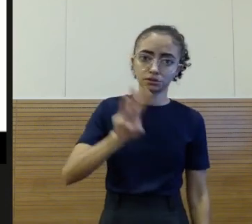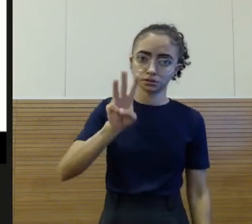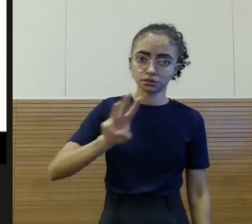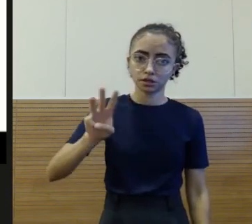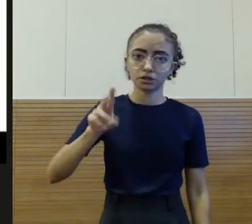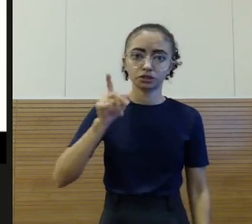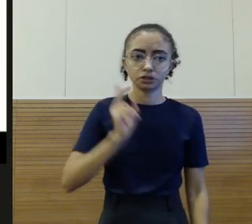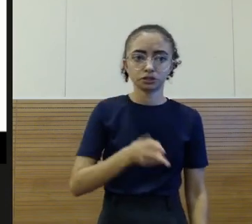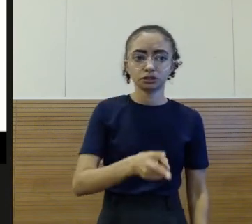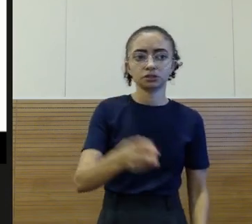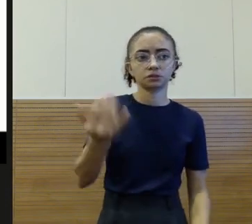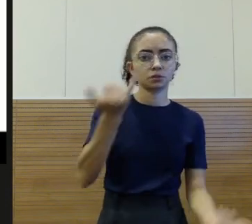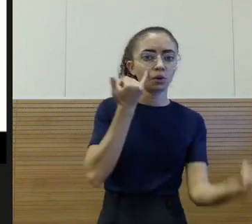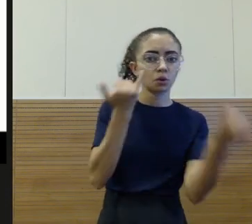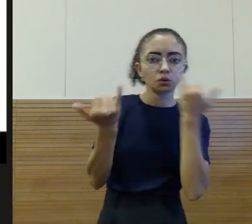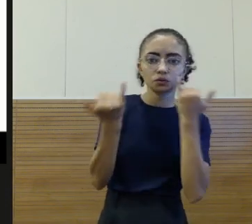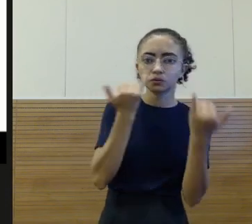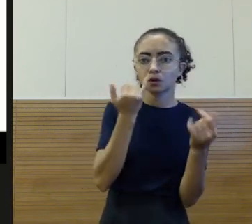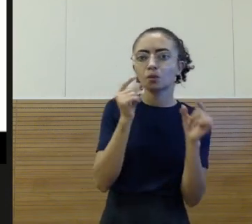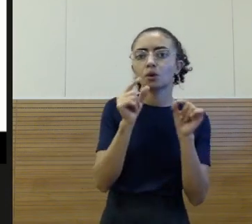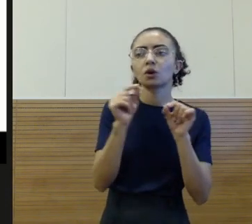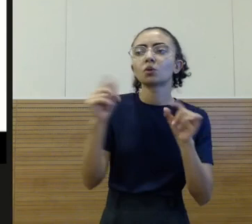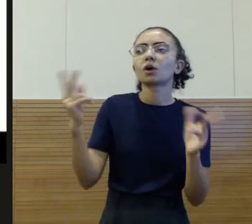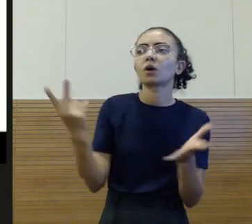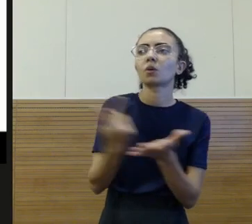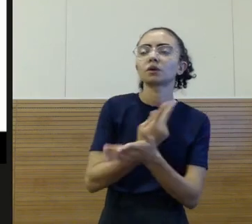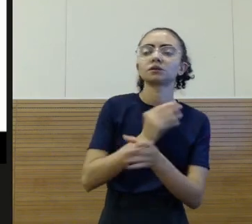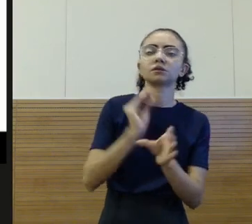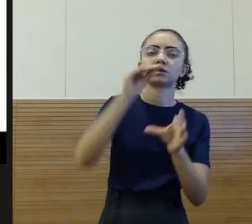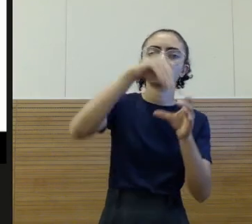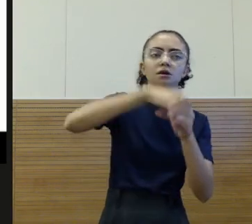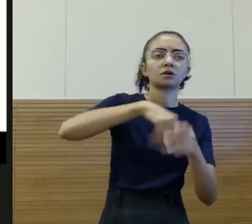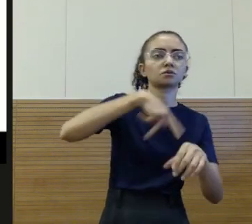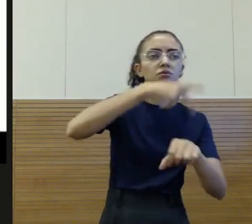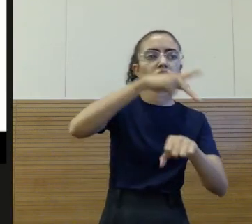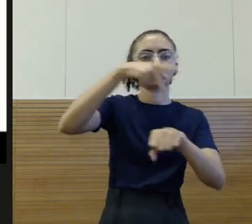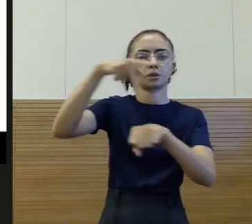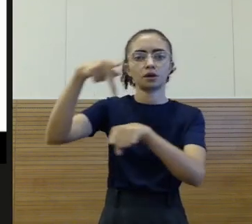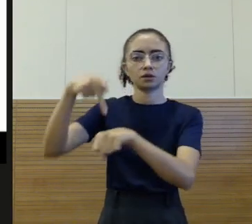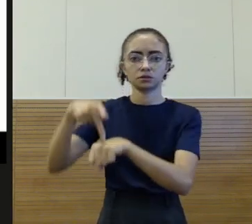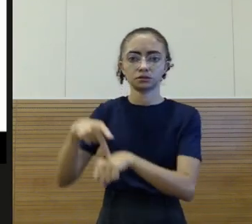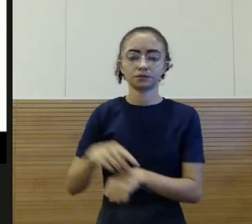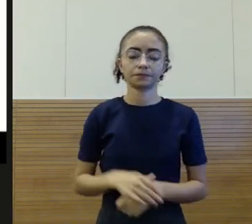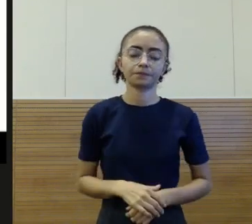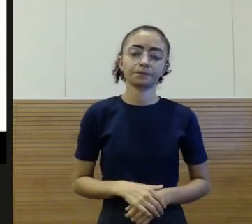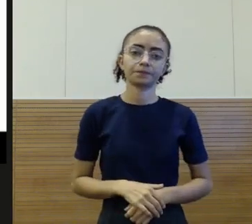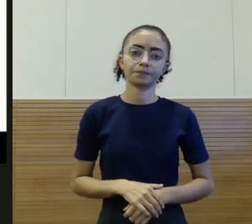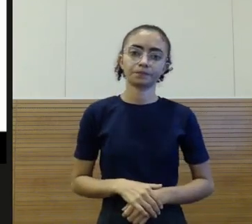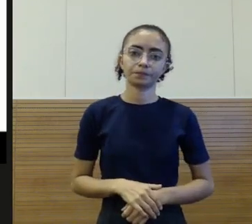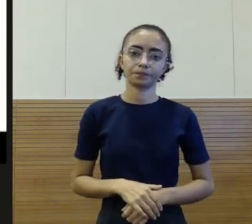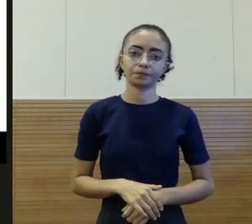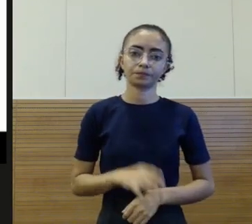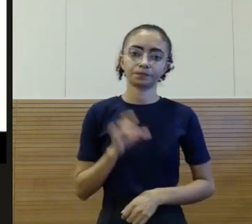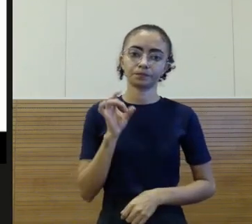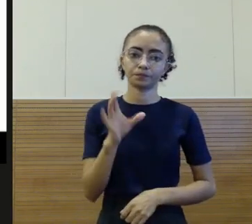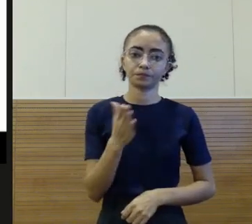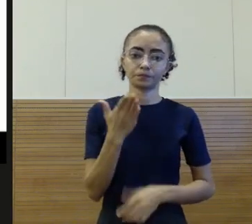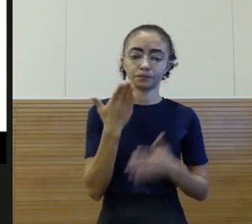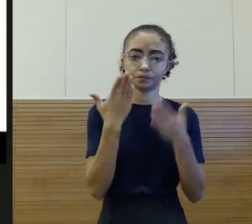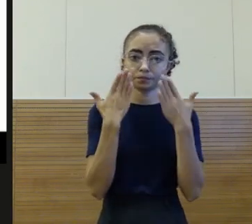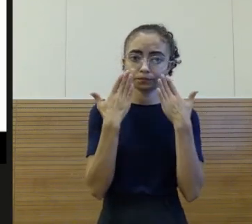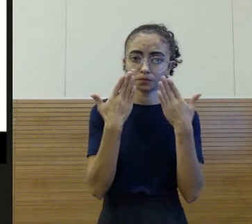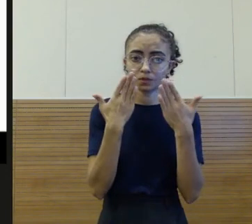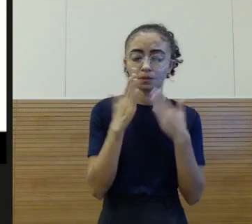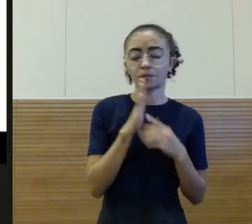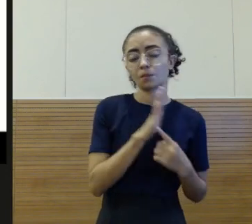constantemente informados do que está acontecendo nos diferentes países. Isso é só para mostrar para vocês de